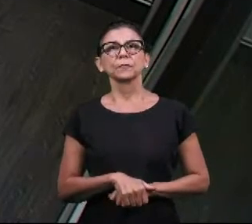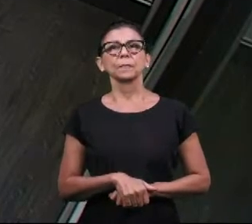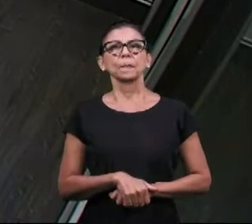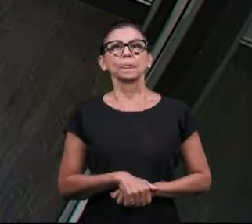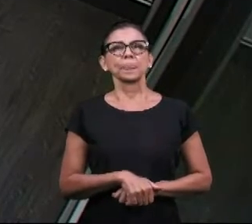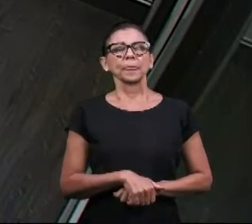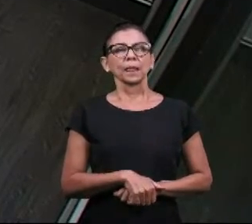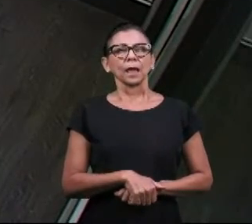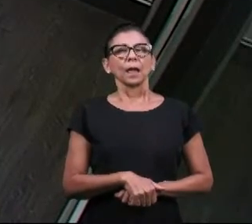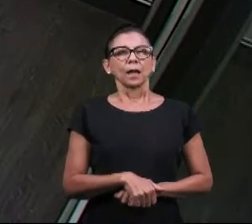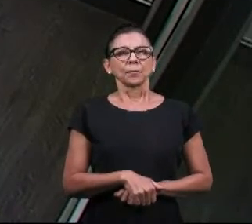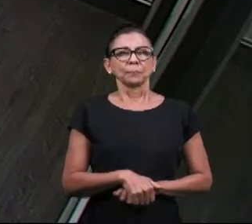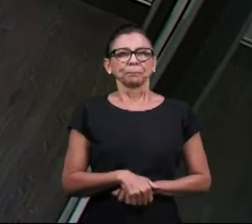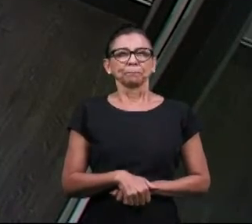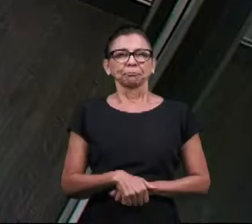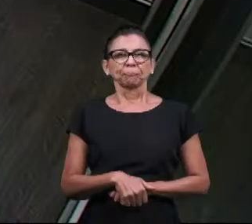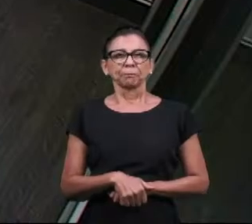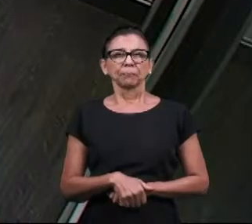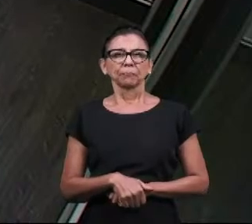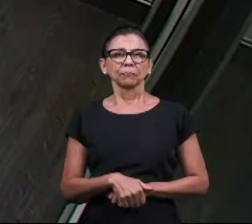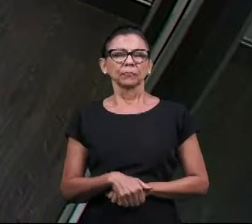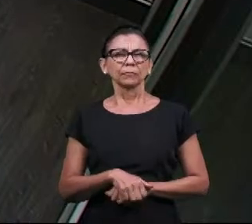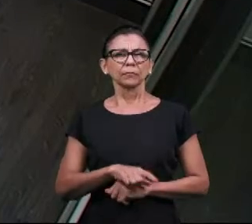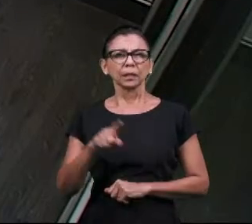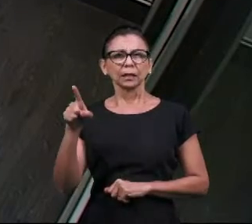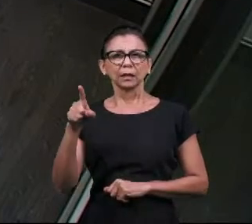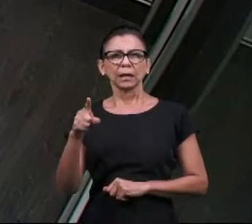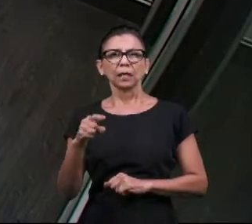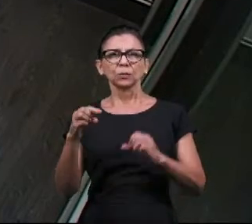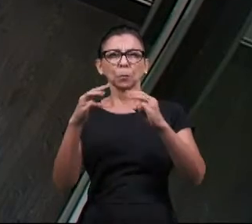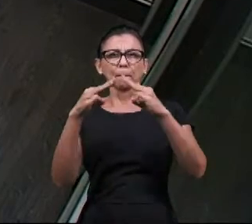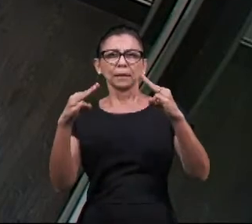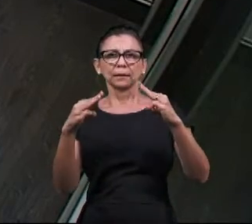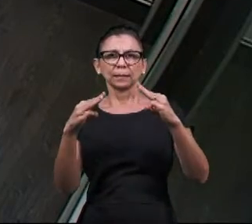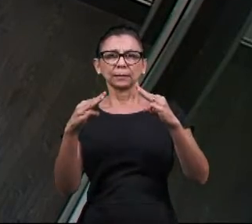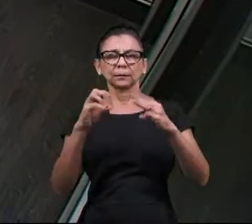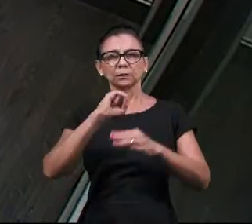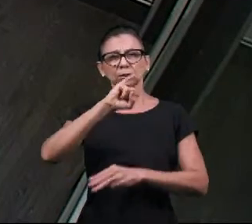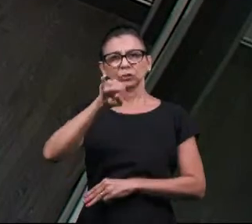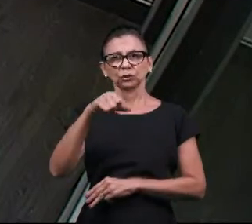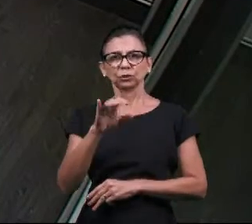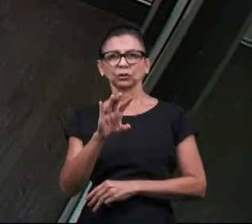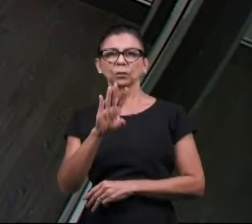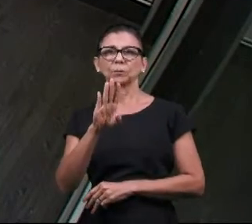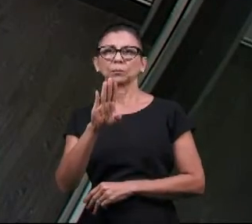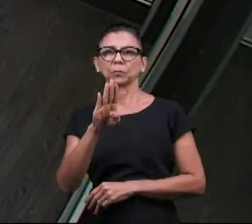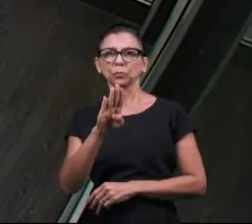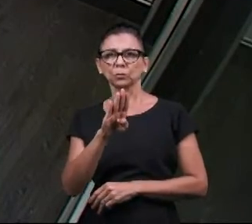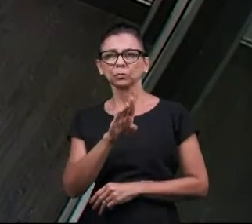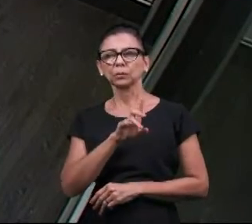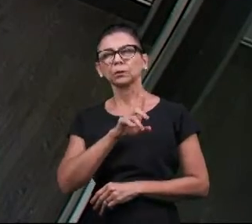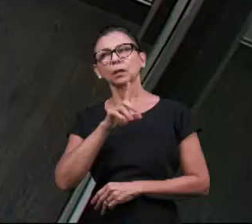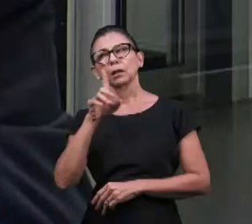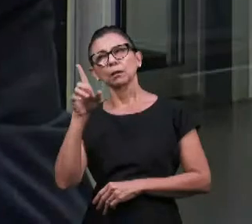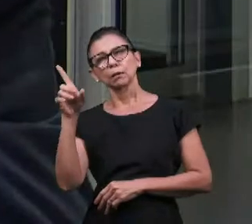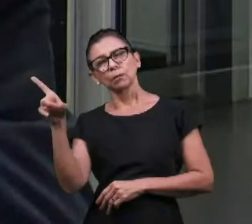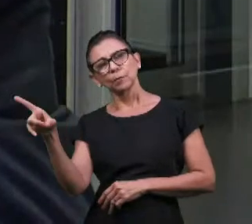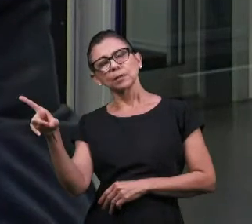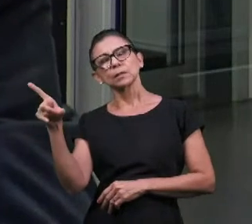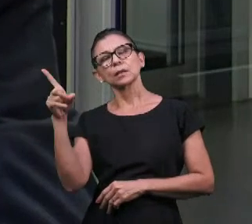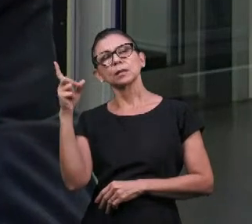Jaburuna, eu comecei a fazer algumas vigílias sozinho no Manaim de Jaburuna. Eu conheci o vigia e falei, olha, eu gostaria de fazer umas orações aqui. E comecei a